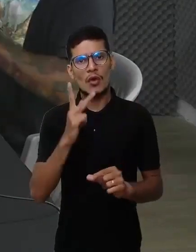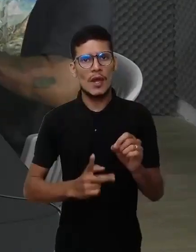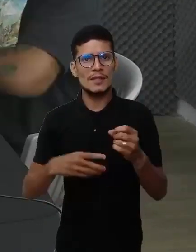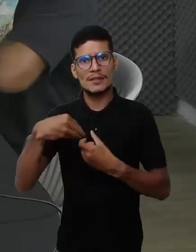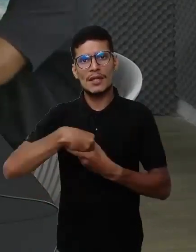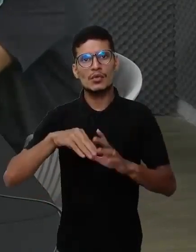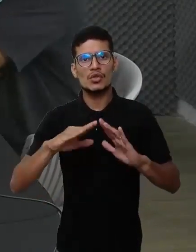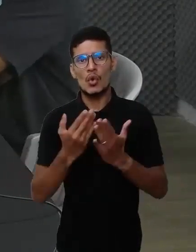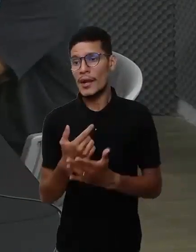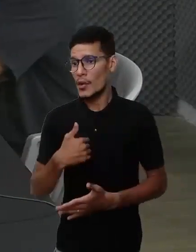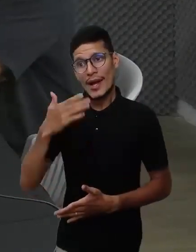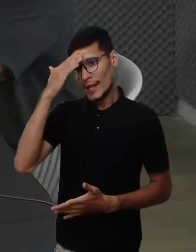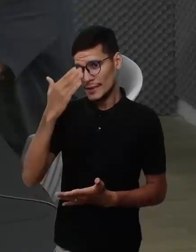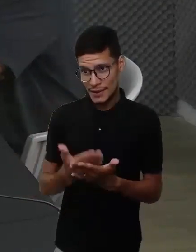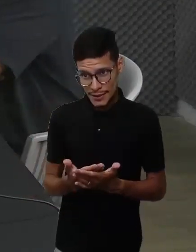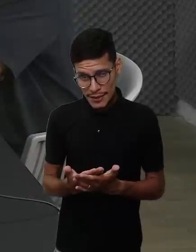é nem que eu acredite.